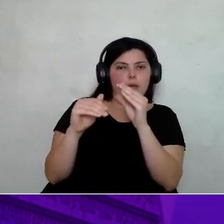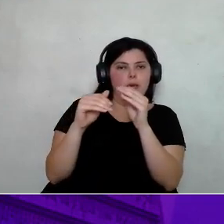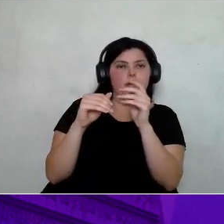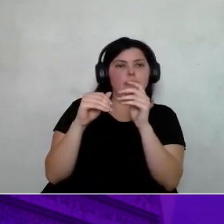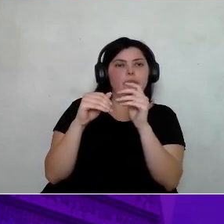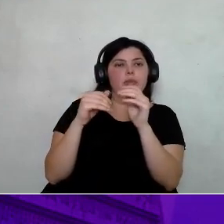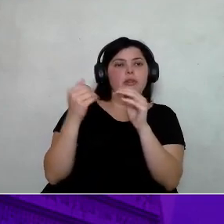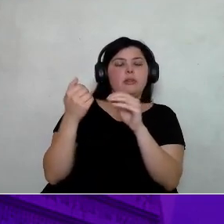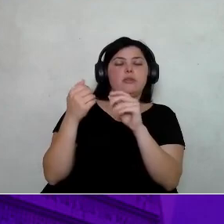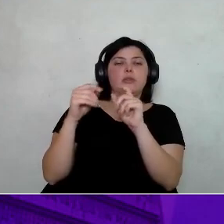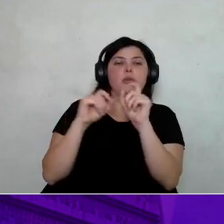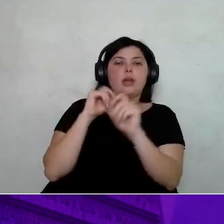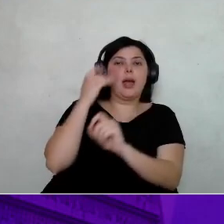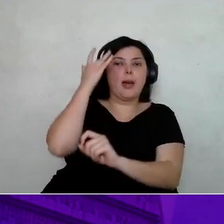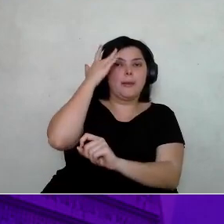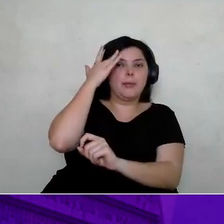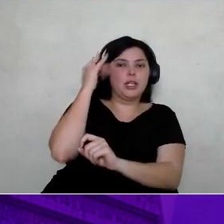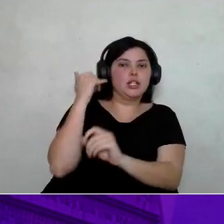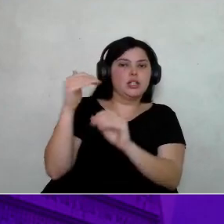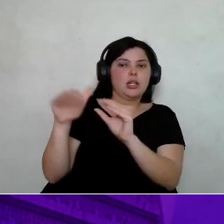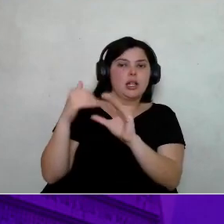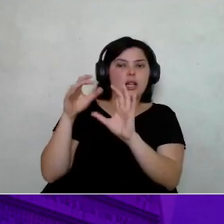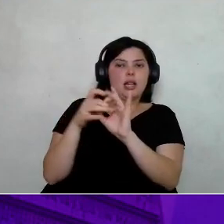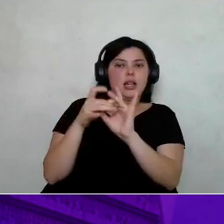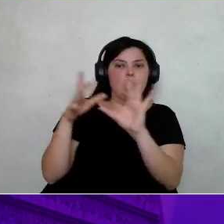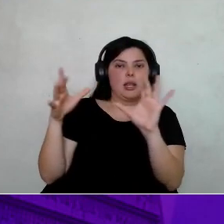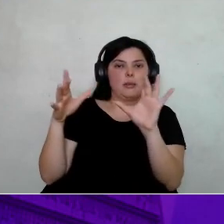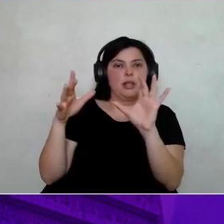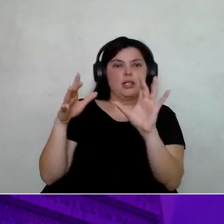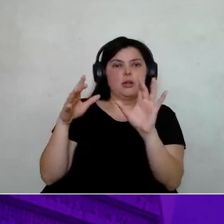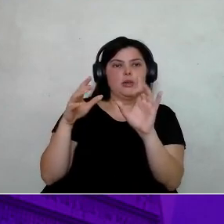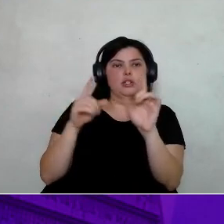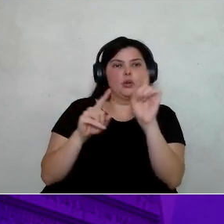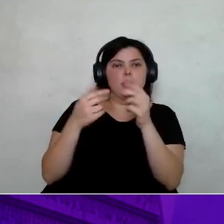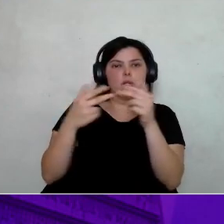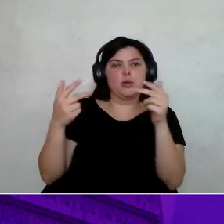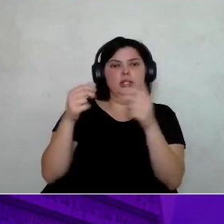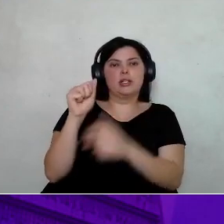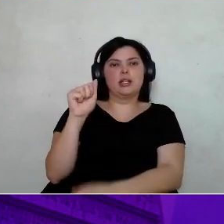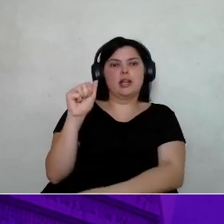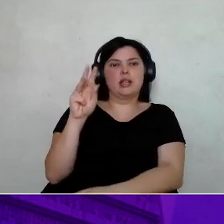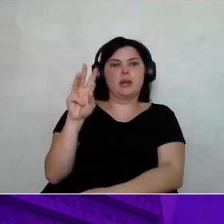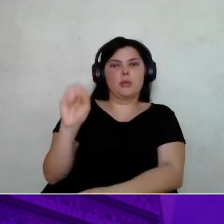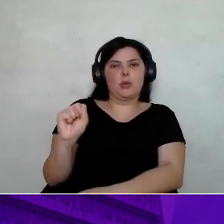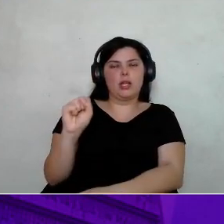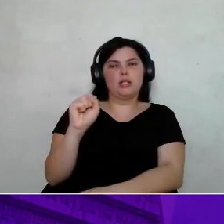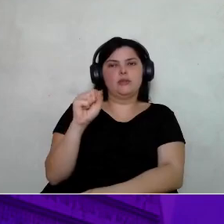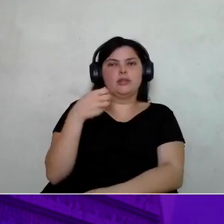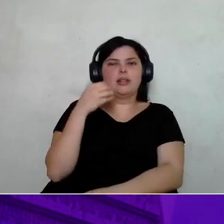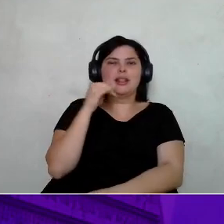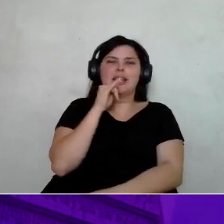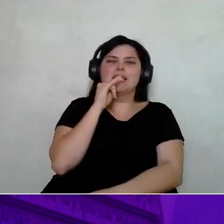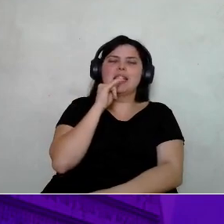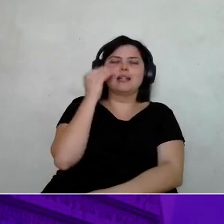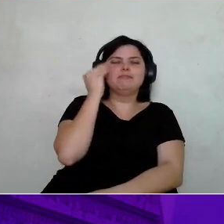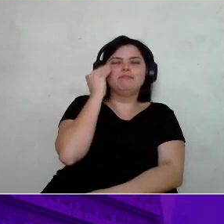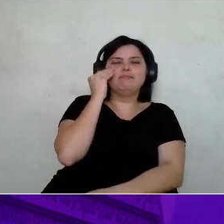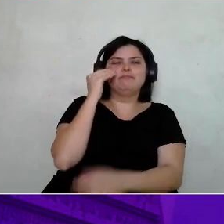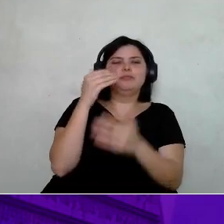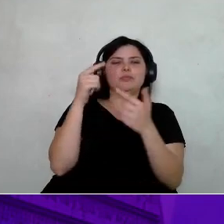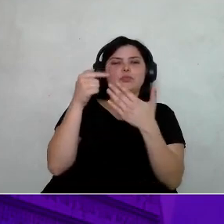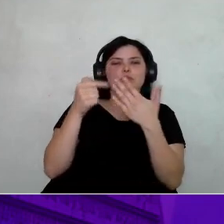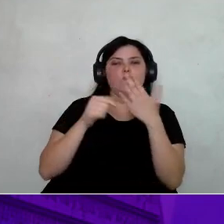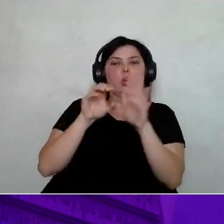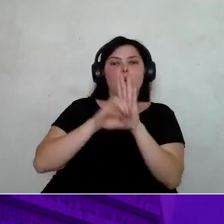de amanhã, uma liberação de algumas contas da AWS para vocês testarem todos esses conceitos